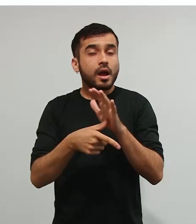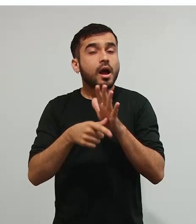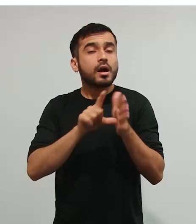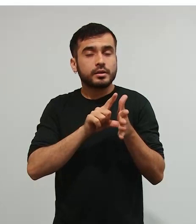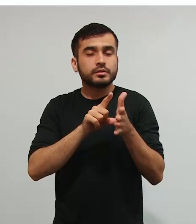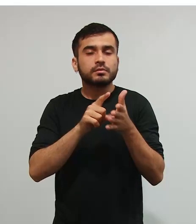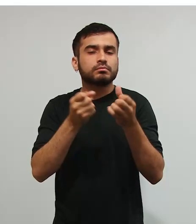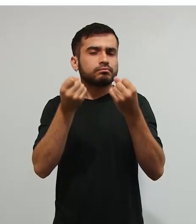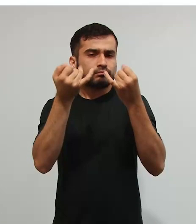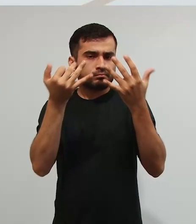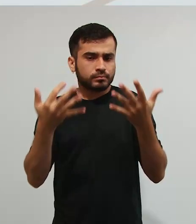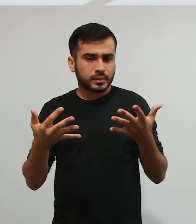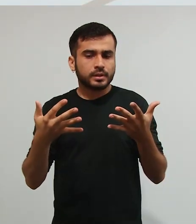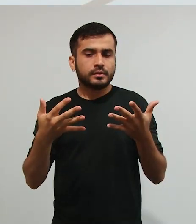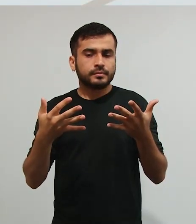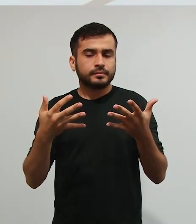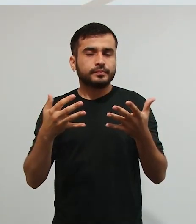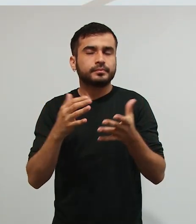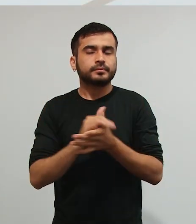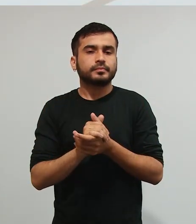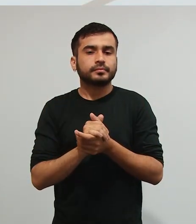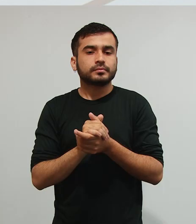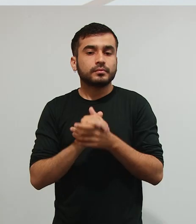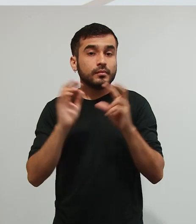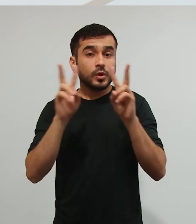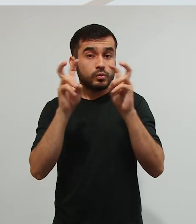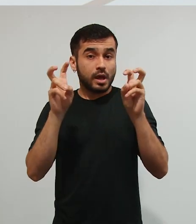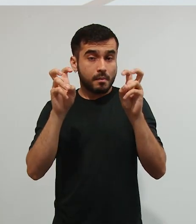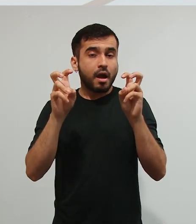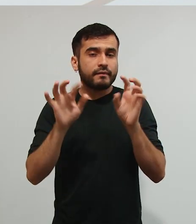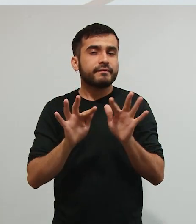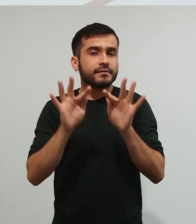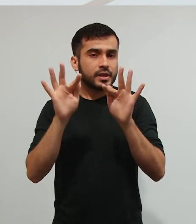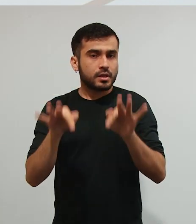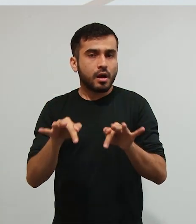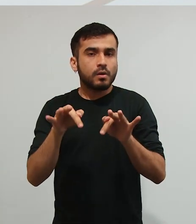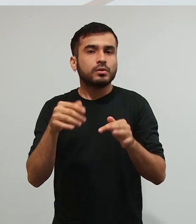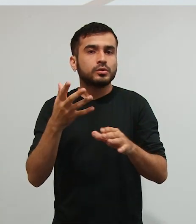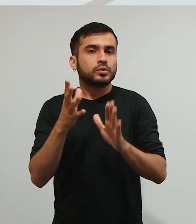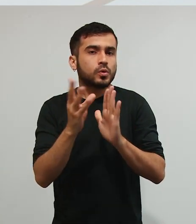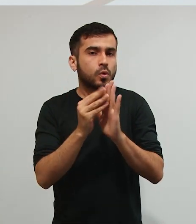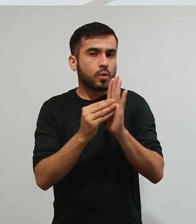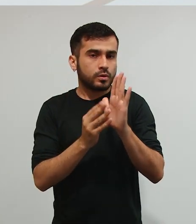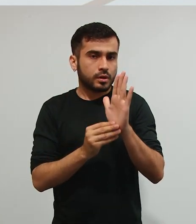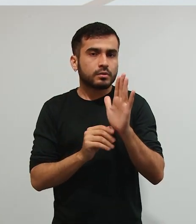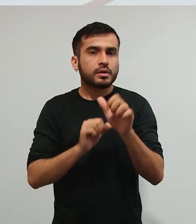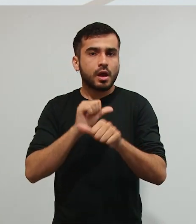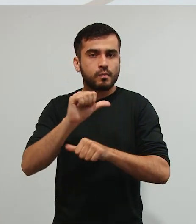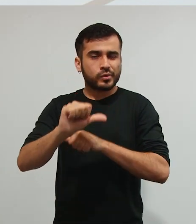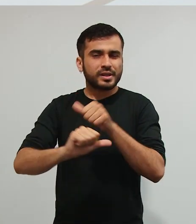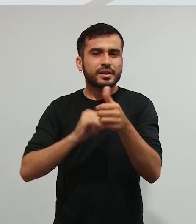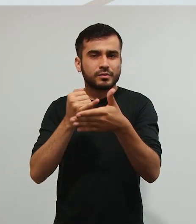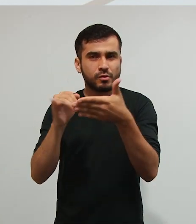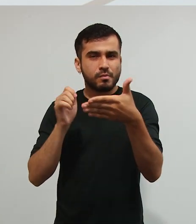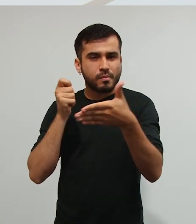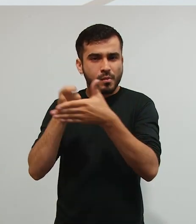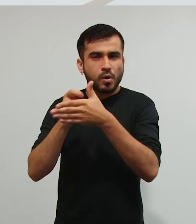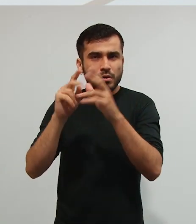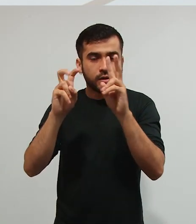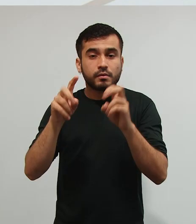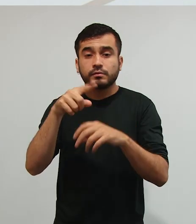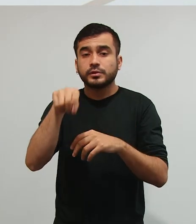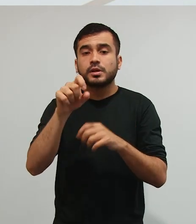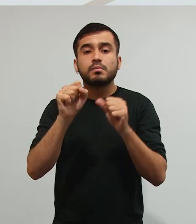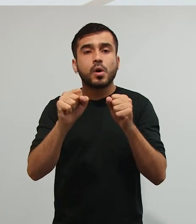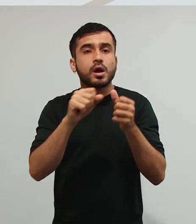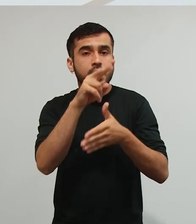antes de entrar no tema final, né, do nosso conteúdo, que é reforma tributária,